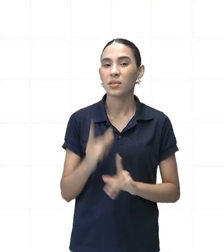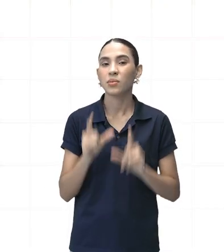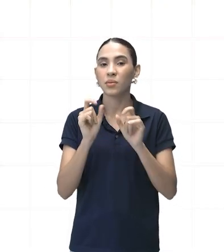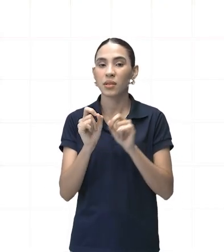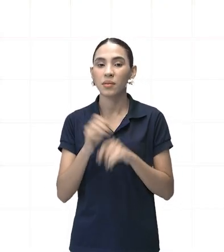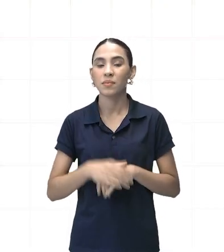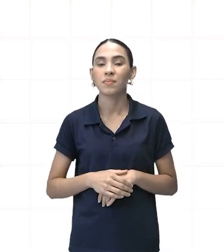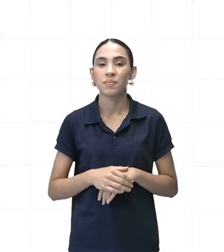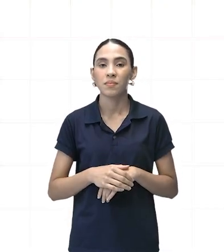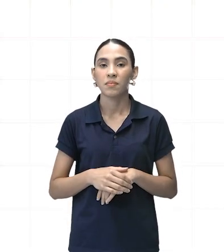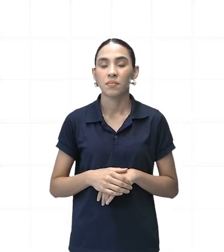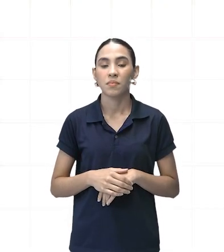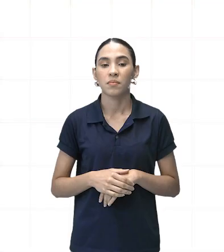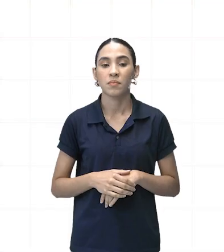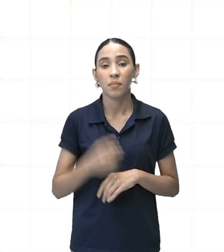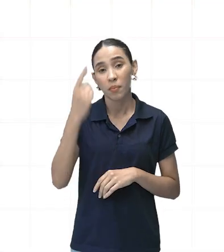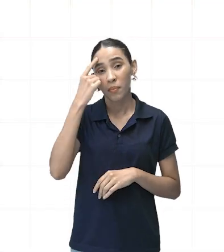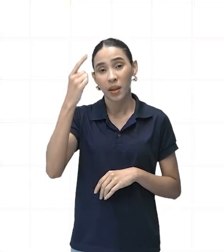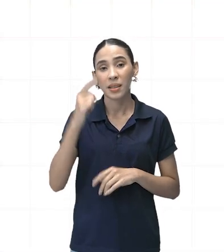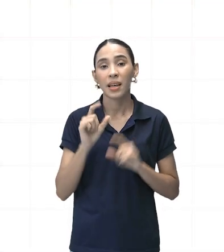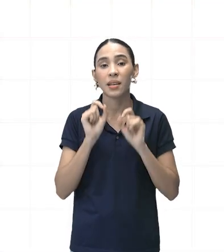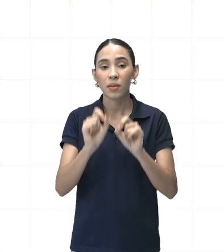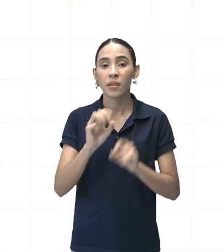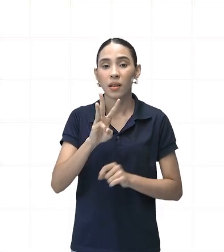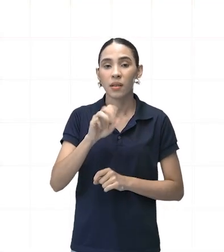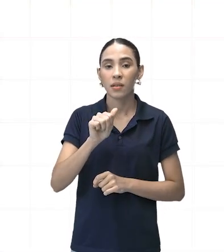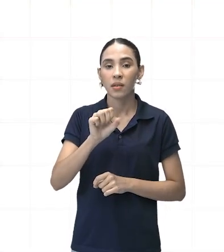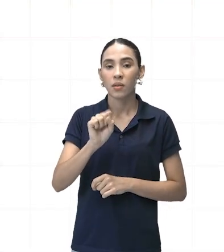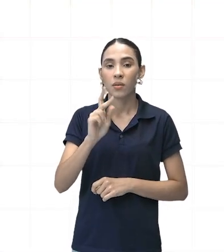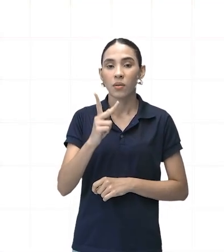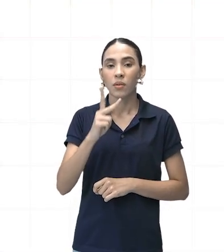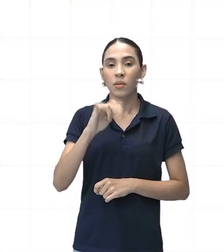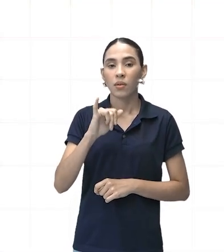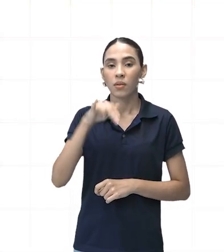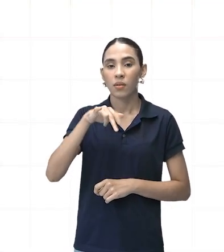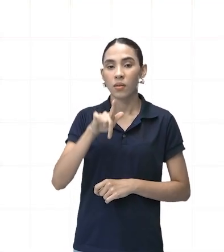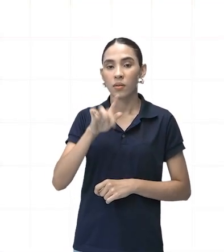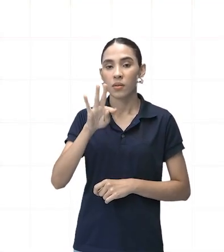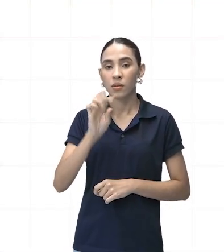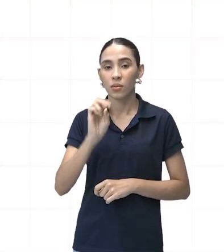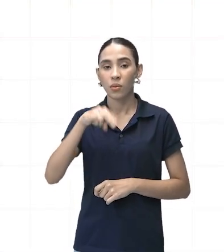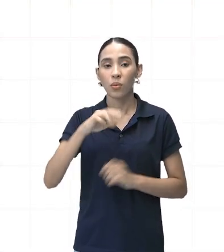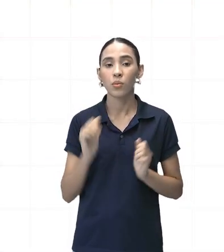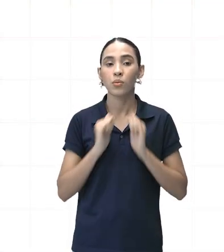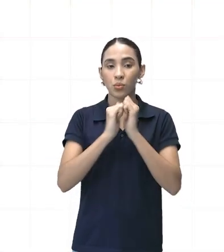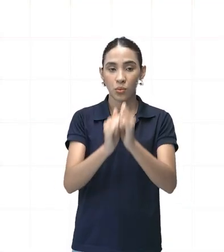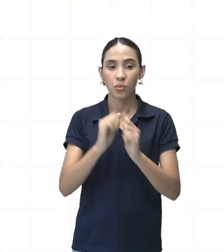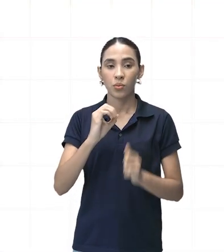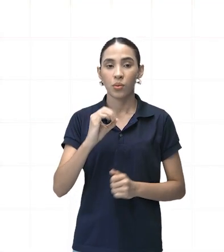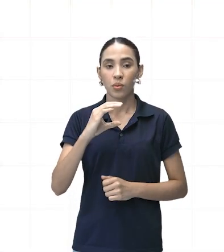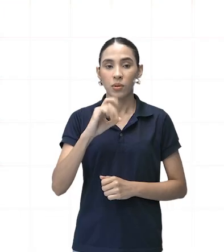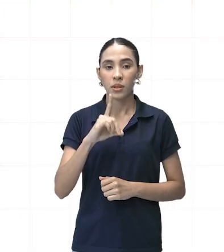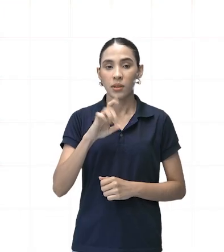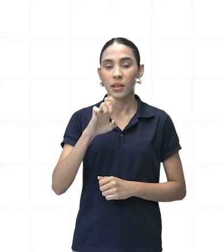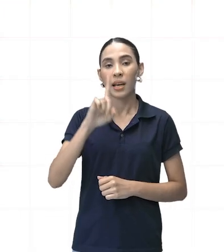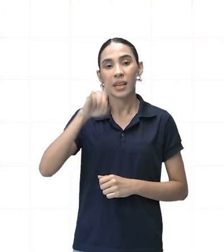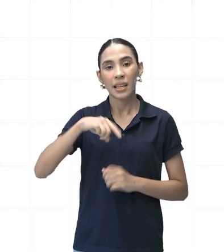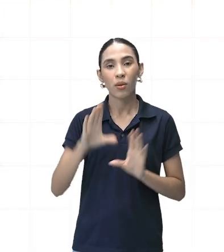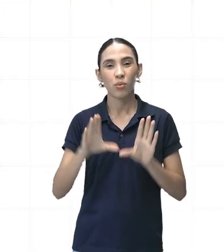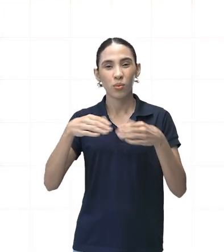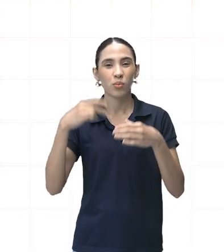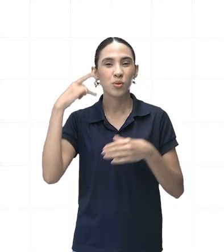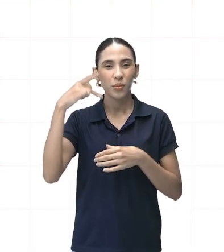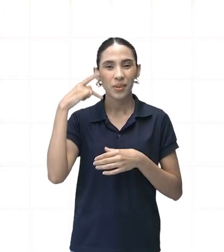O consenso de Washington, junto com a OCDE, que vai ser esse conjunto de